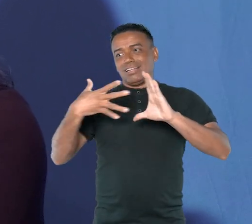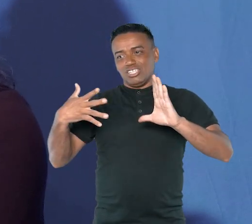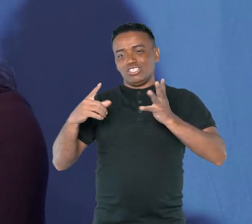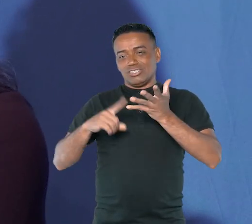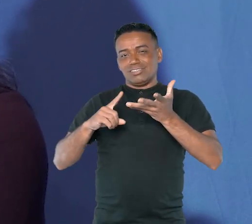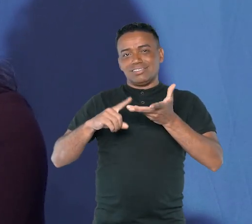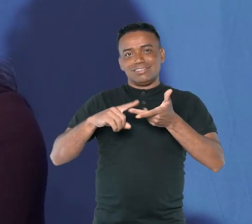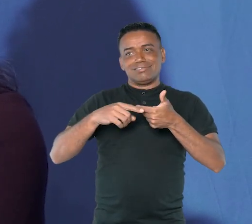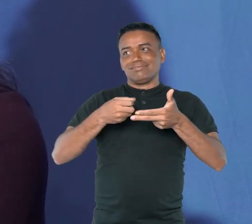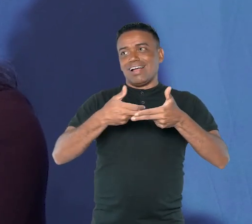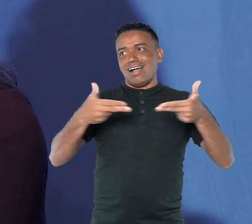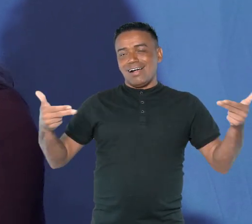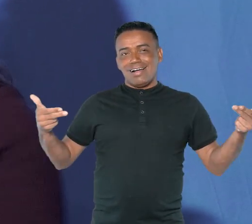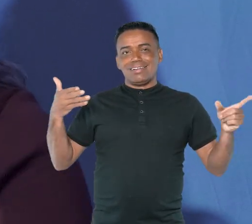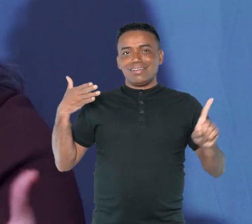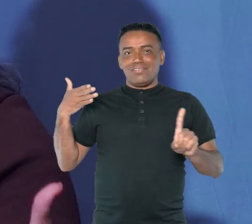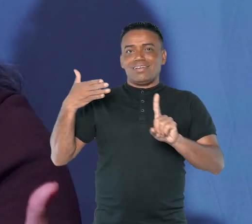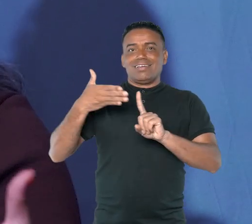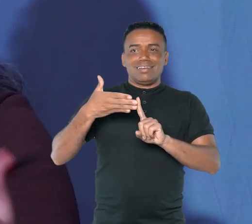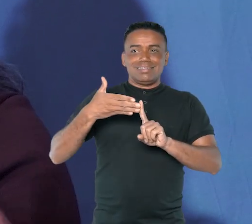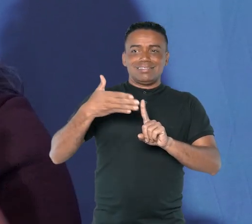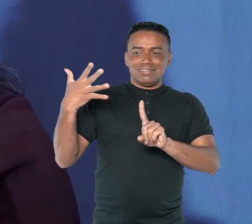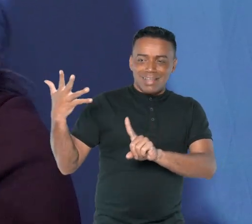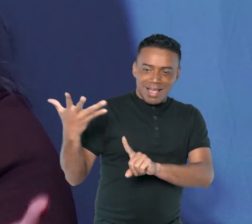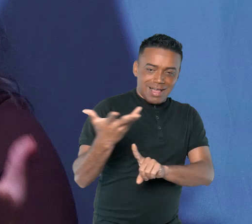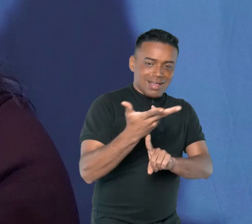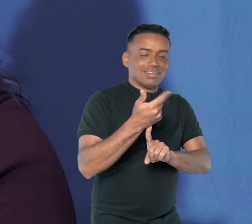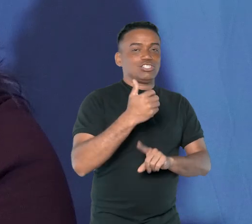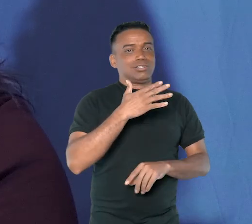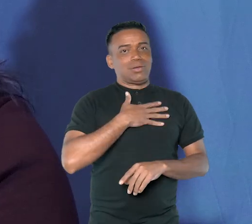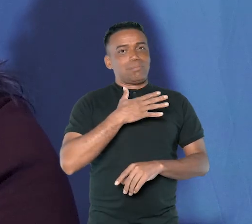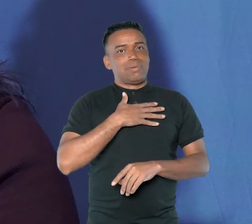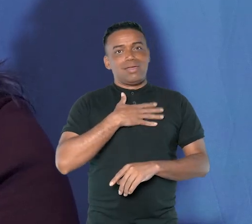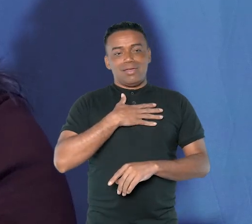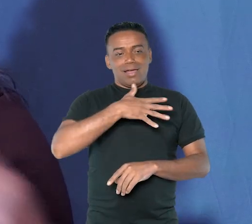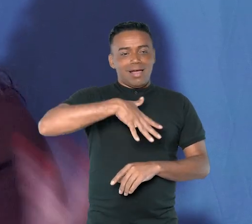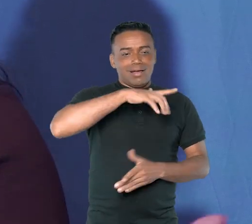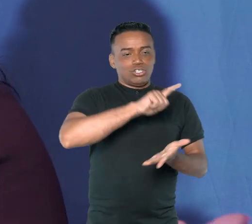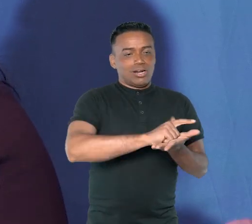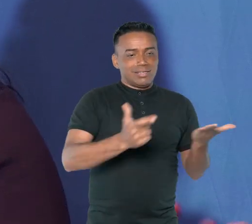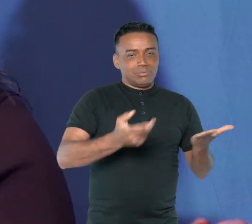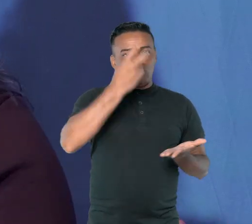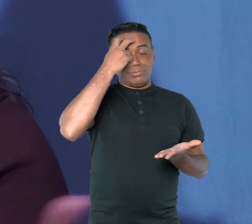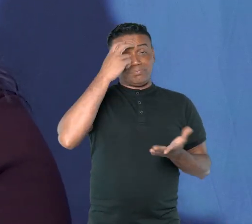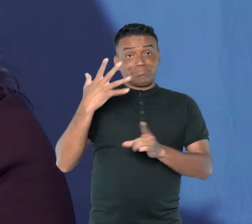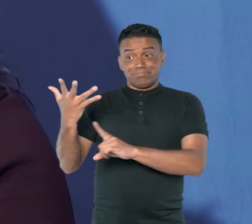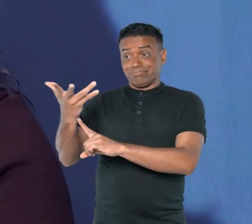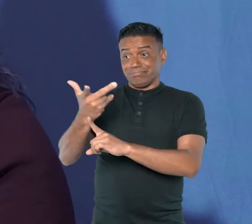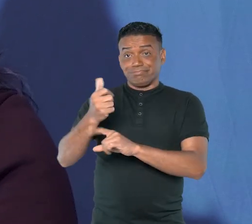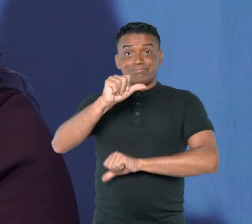tantas referências do universo das artes, né, que é o meu universo como jornalista cultural, porque eu acho que a arte é isso, ela é o que